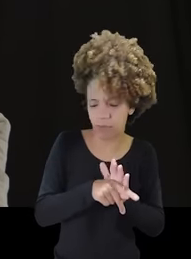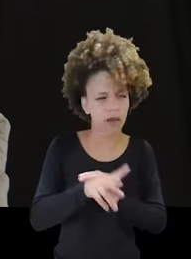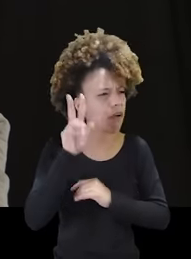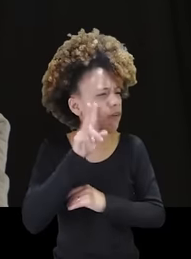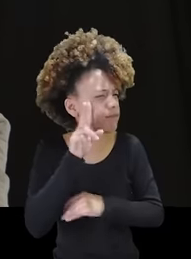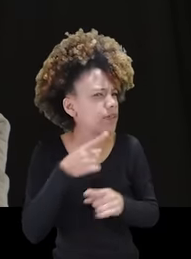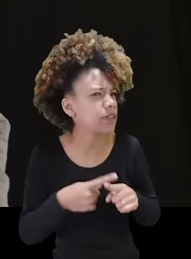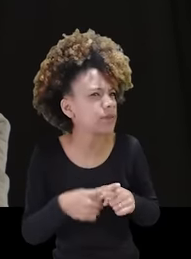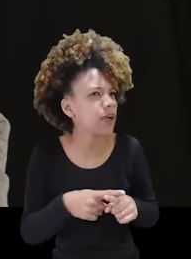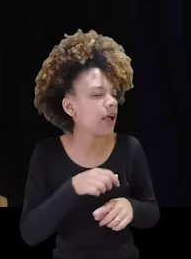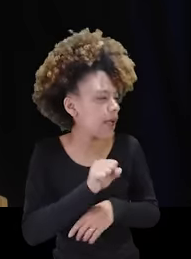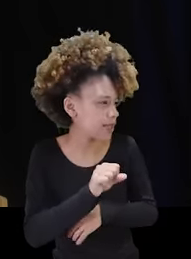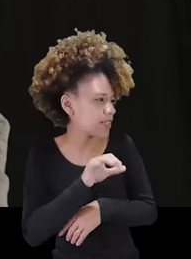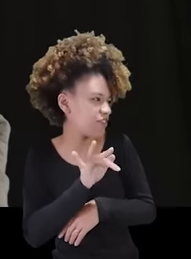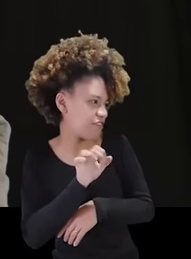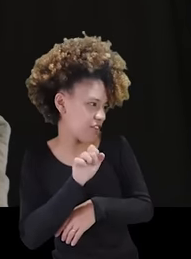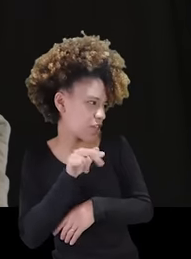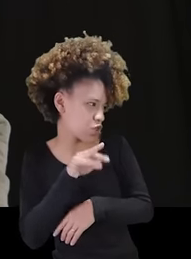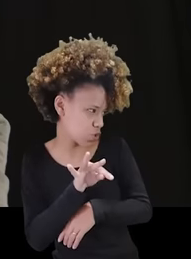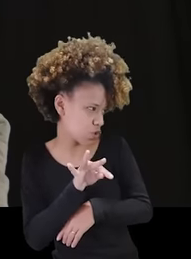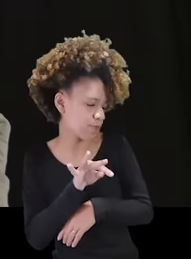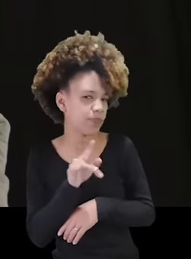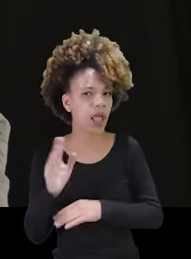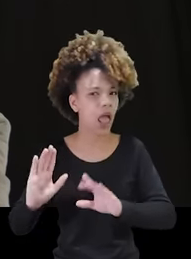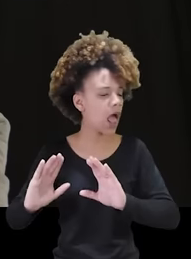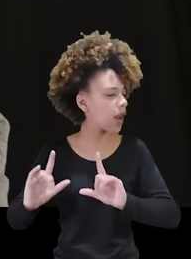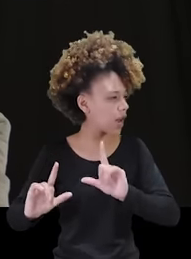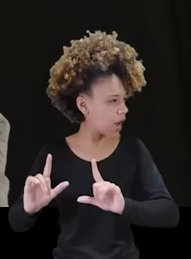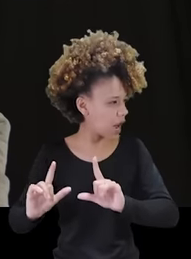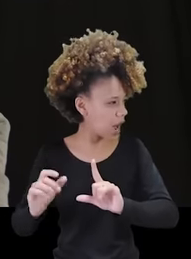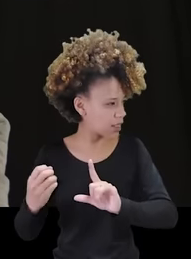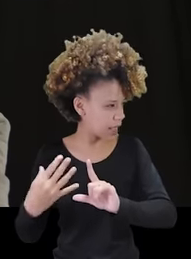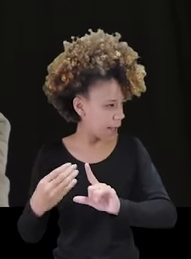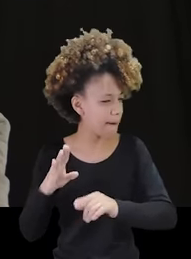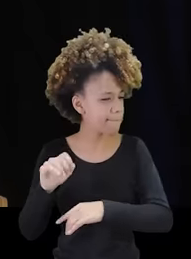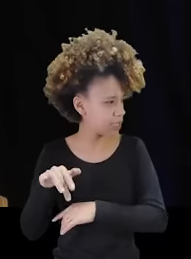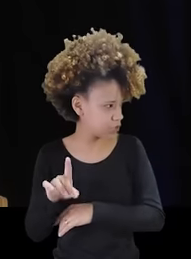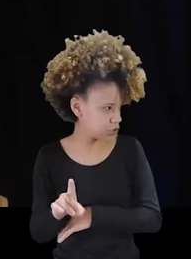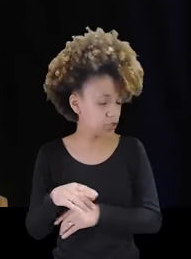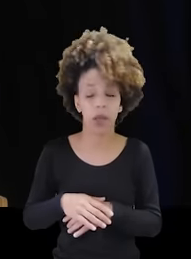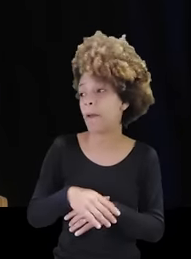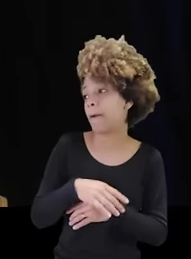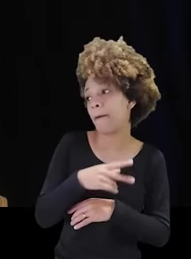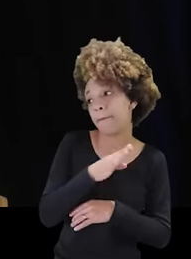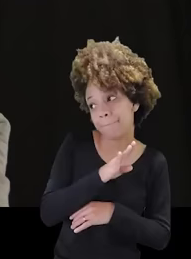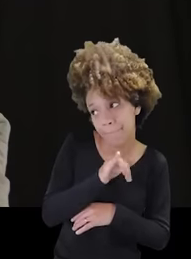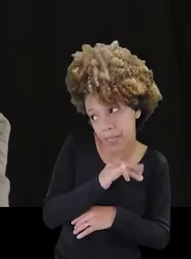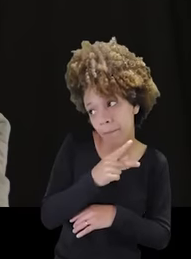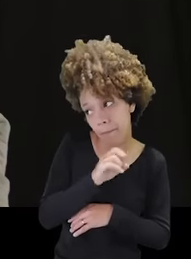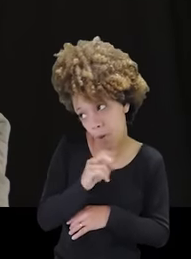lembro que eu trabalhei naquele X Factor né eu trabalhei aqui na Band no X Factor e eu me lembro que tinha muito grupo de k-pop eu fiquei